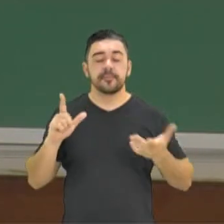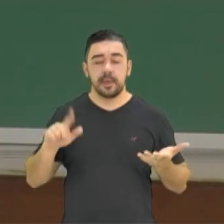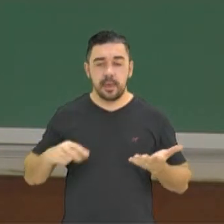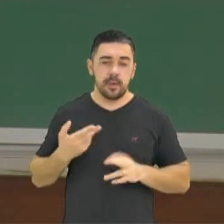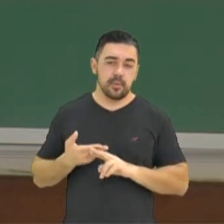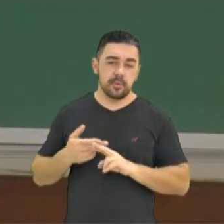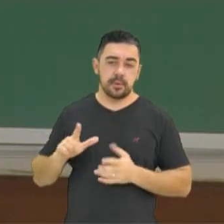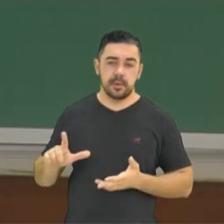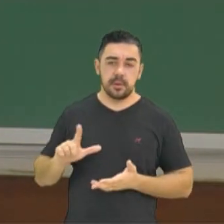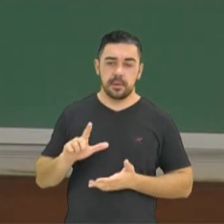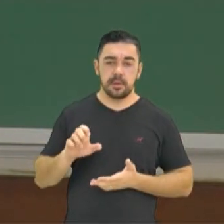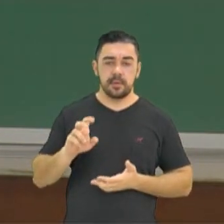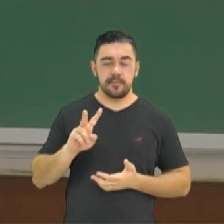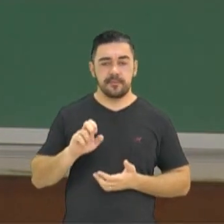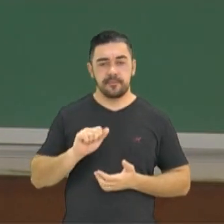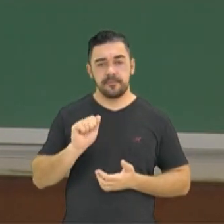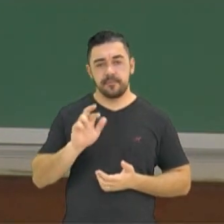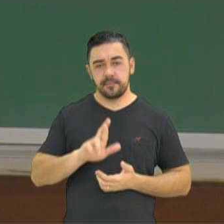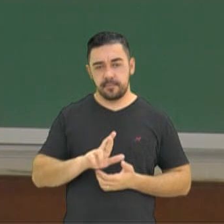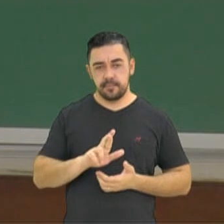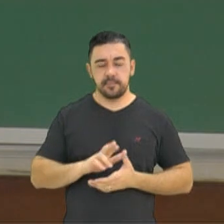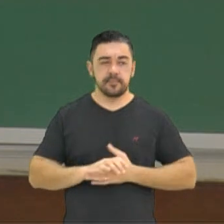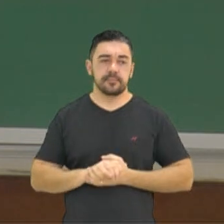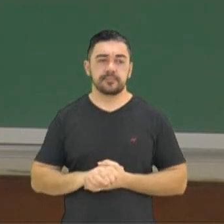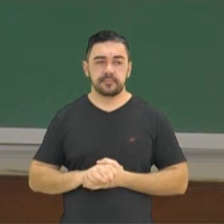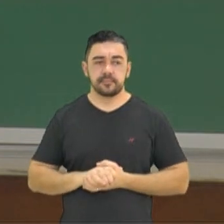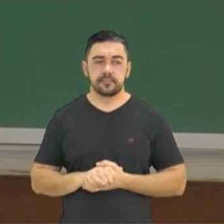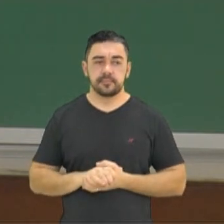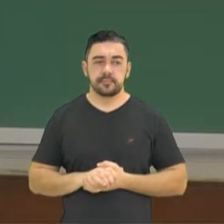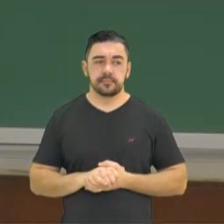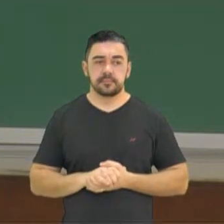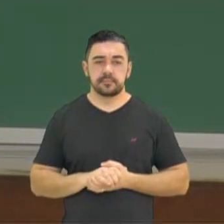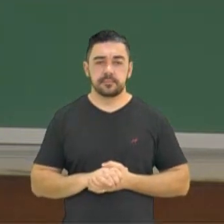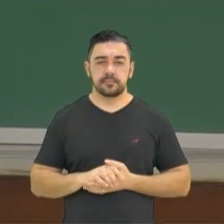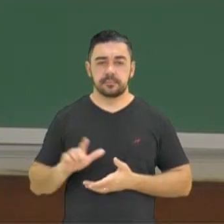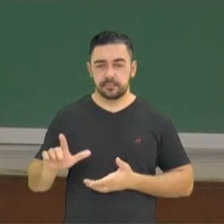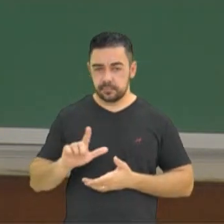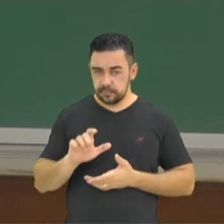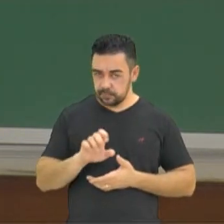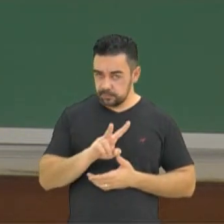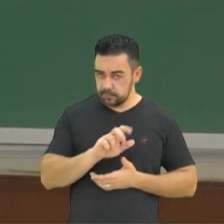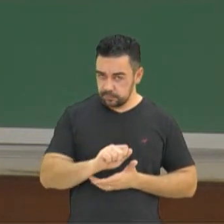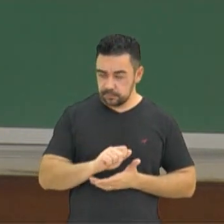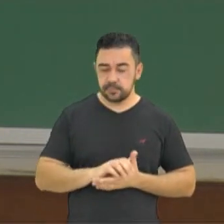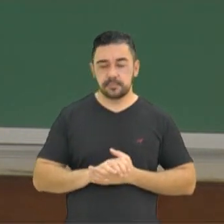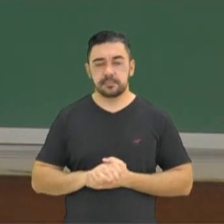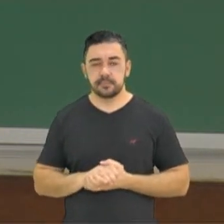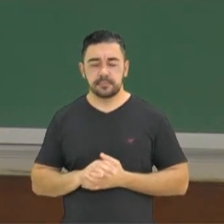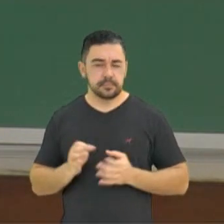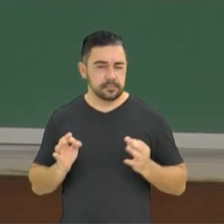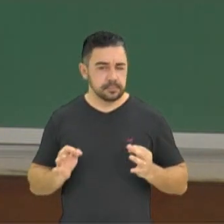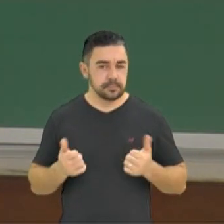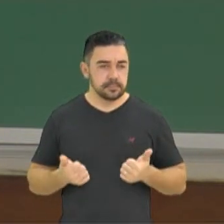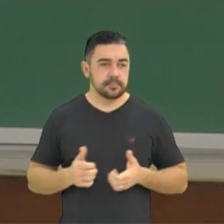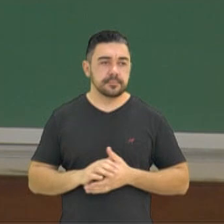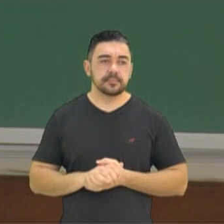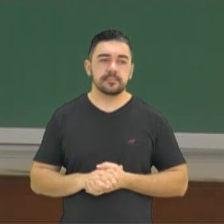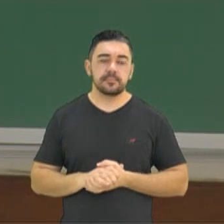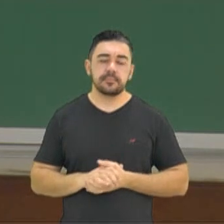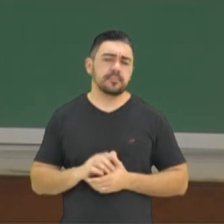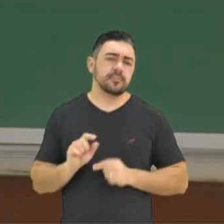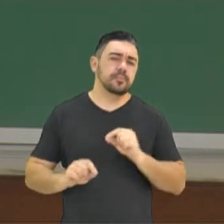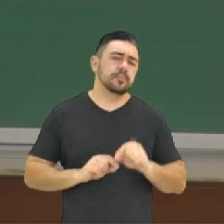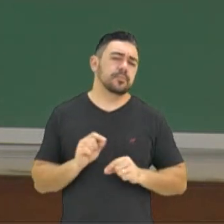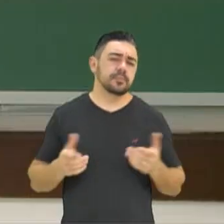o llevar. Então, João usa óculos, Juan lleva gafas. Tranquilo?